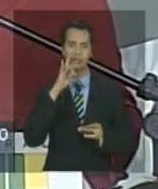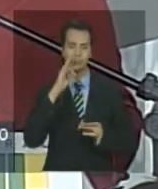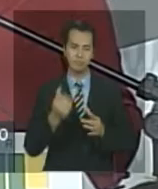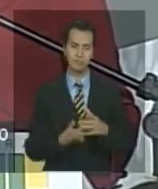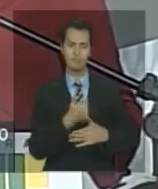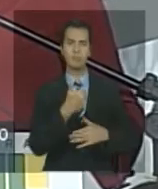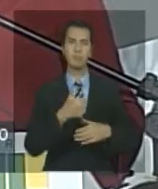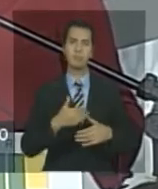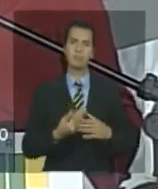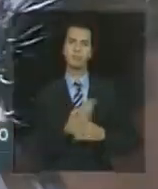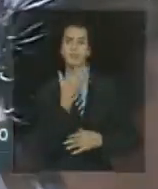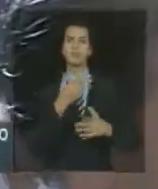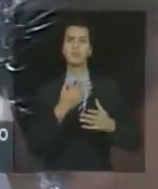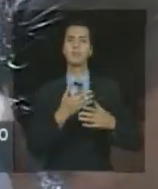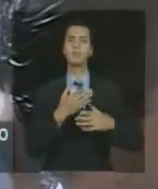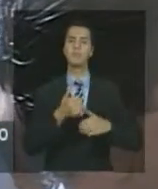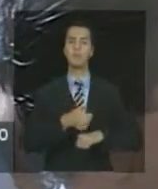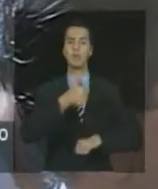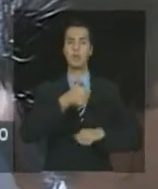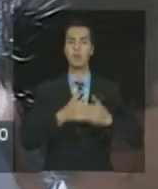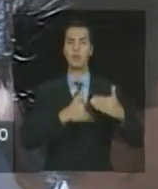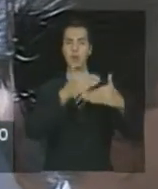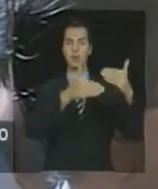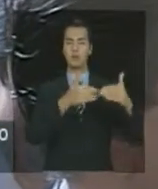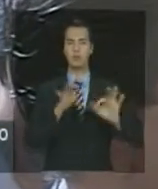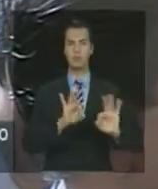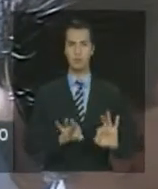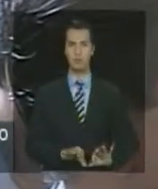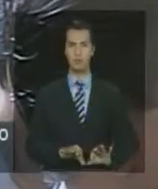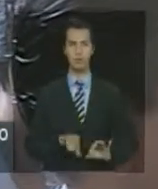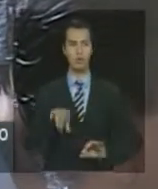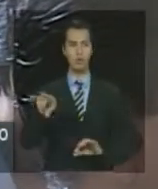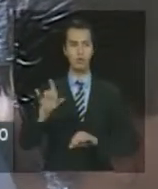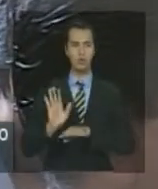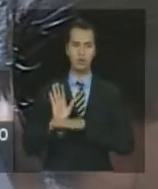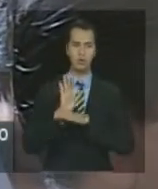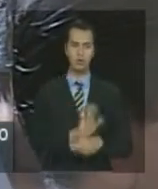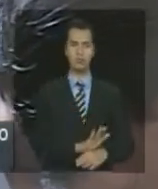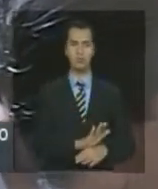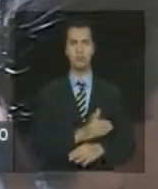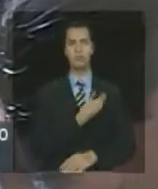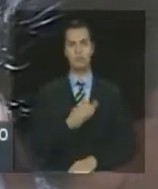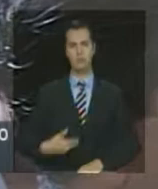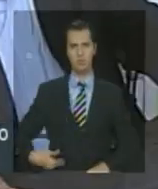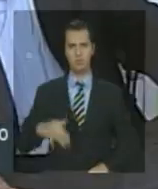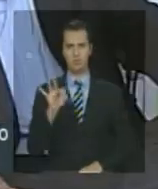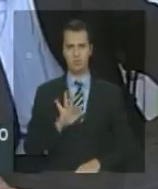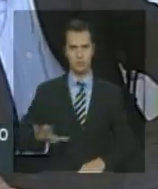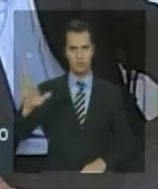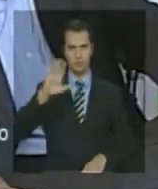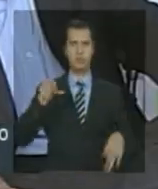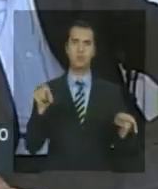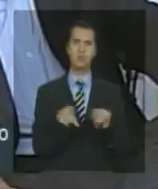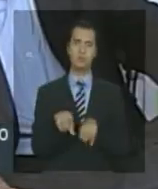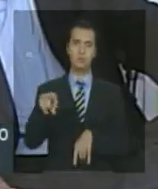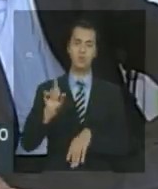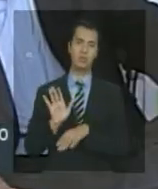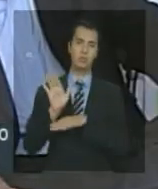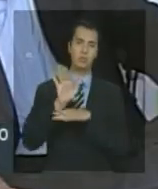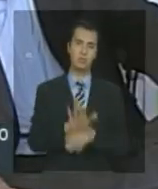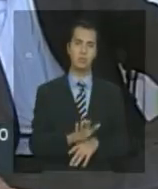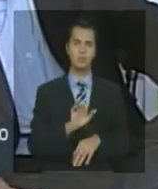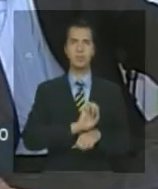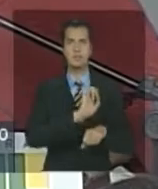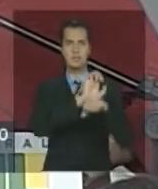ele é um grande colaborador, eu acredito, do governo federal, dos governos dos estados, da federação.